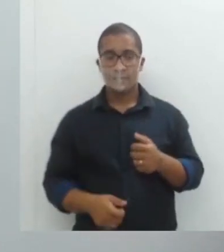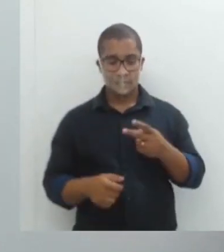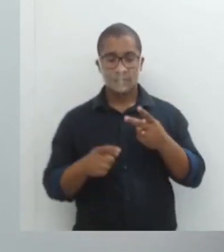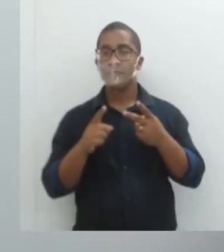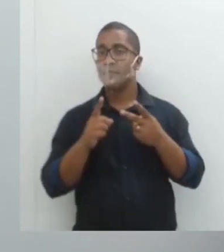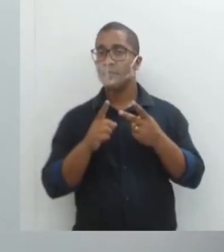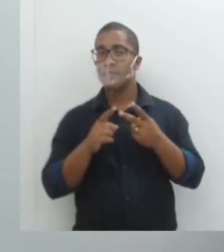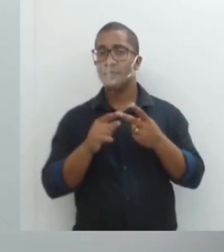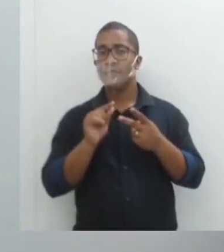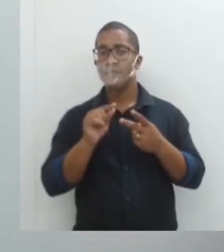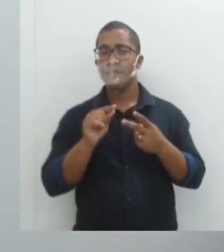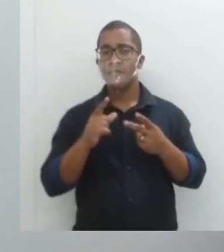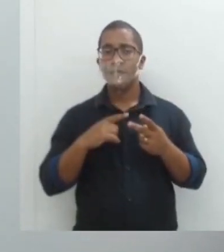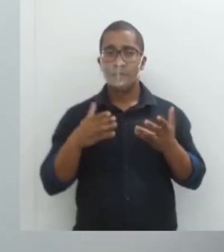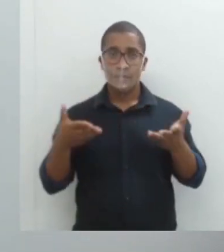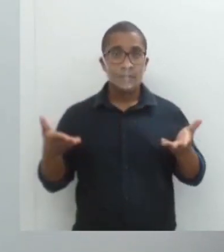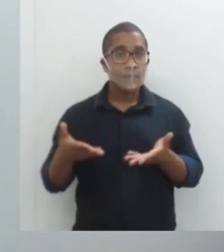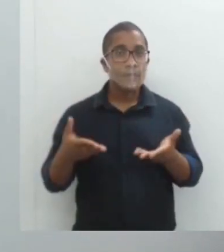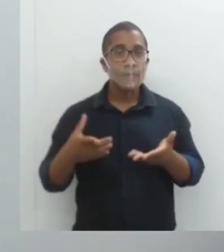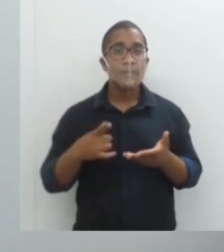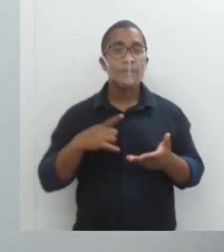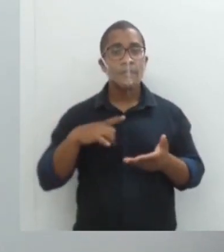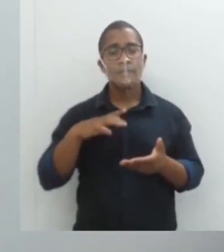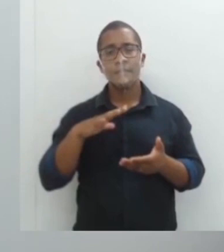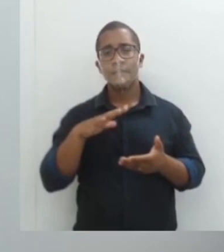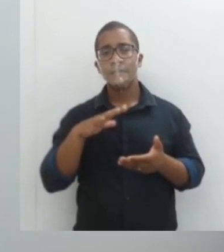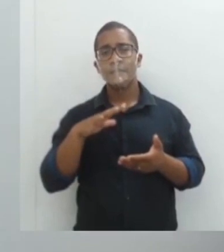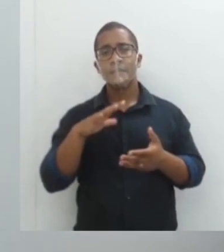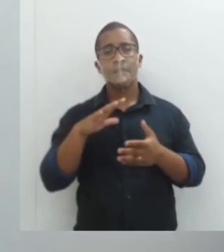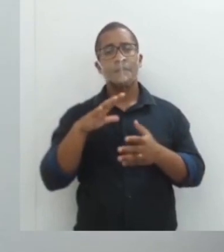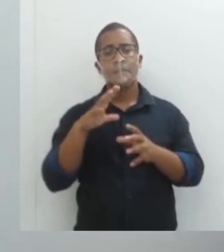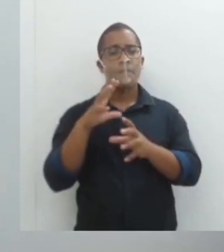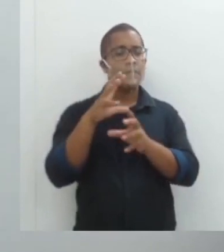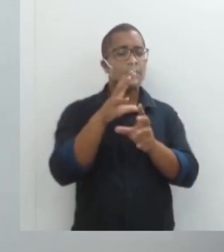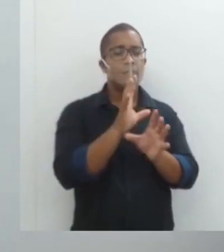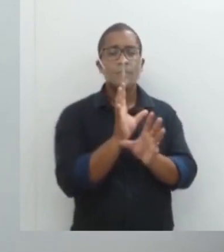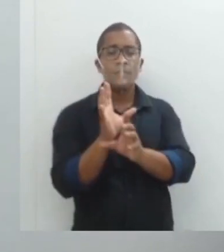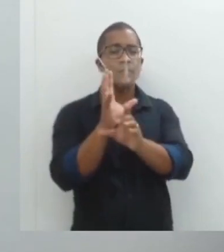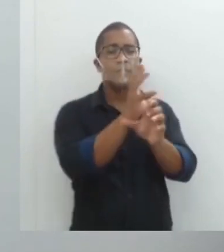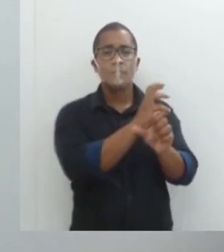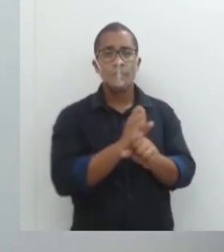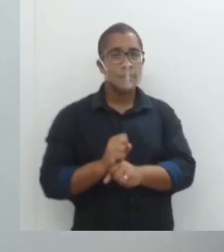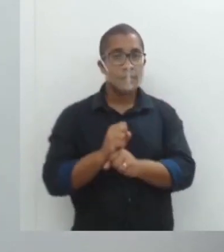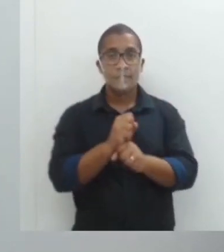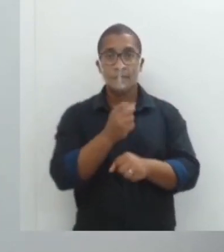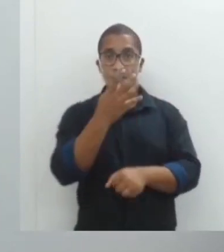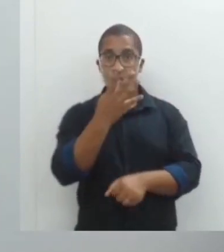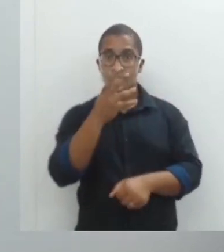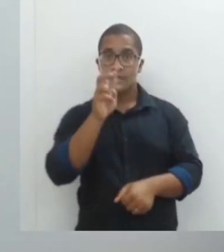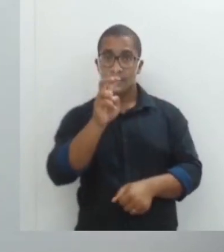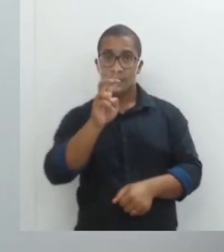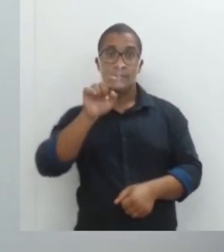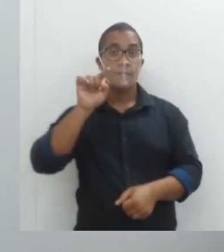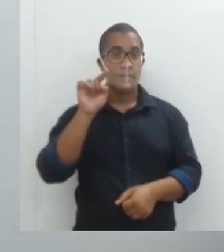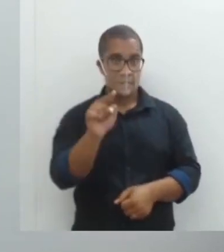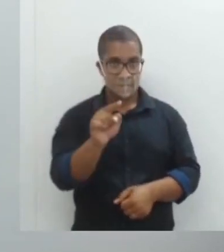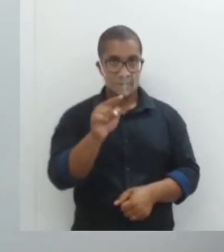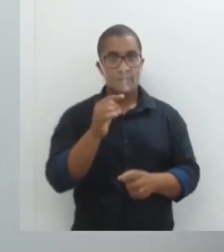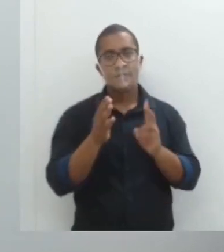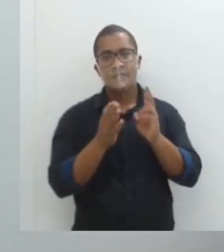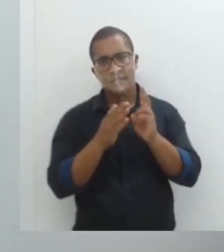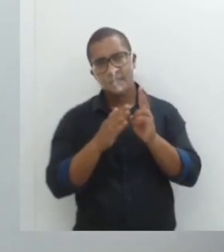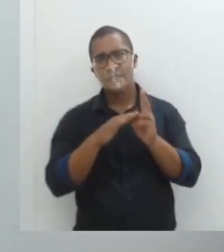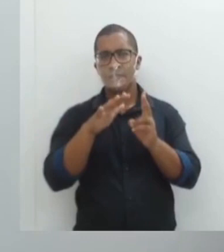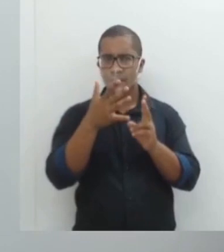Segundo, atualmente tem basicamente 45 mil índios no nosso estado vivendo em